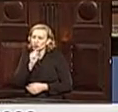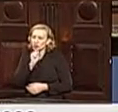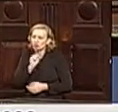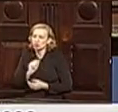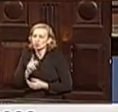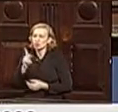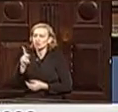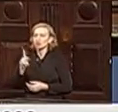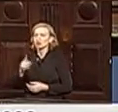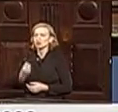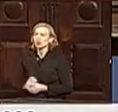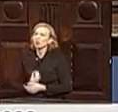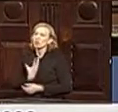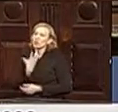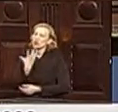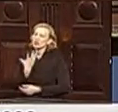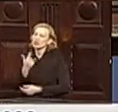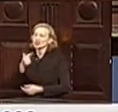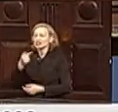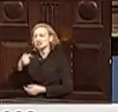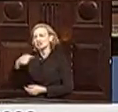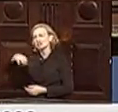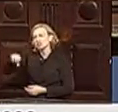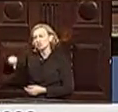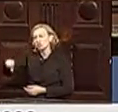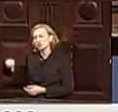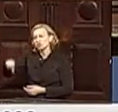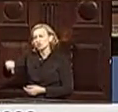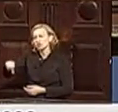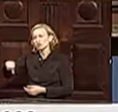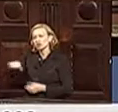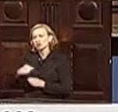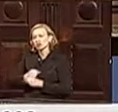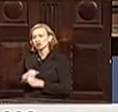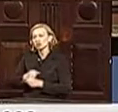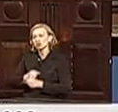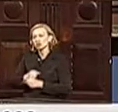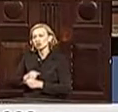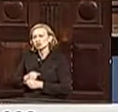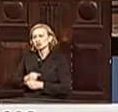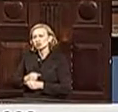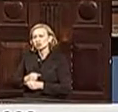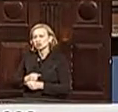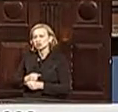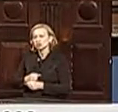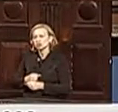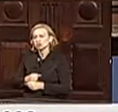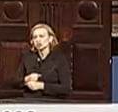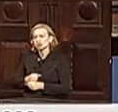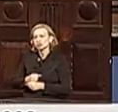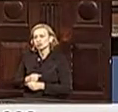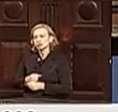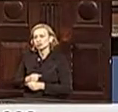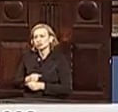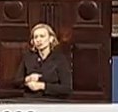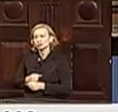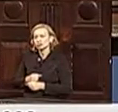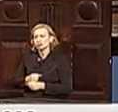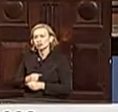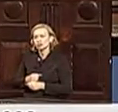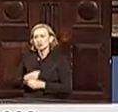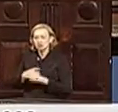poetisa em Resende, com 79 anos, agredida de uma